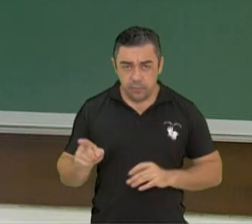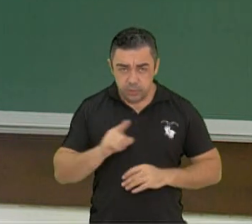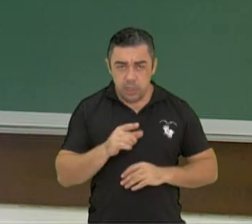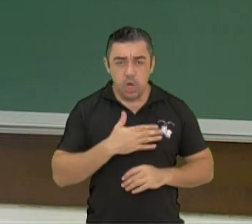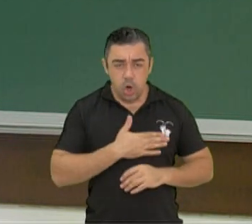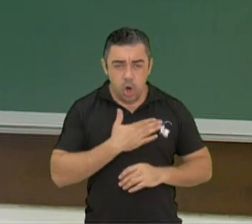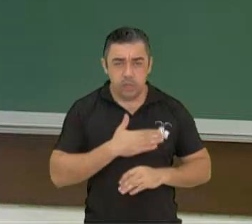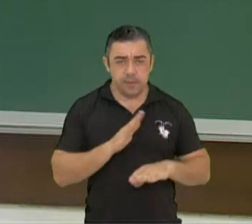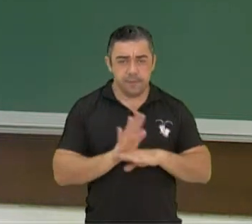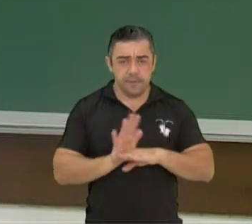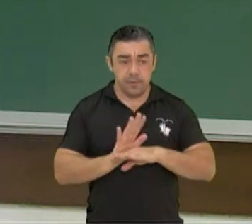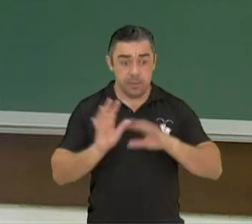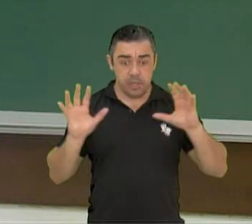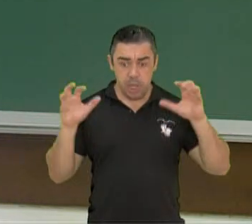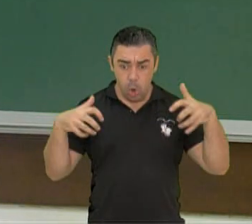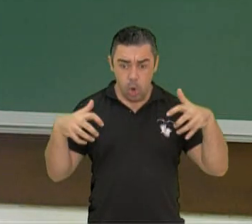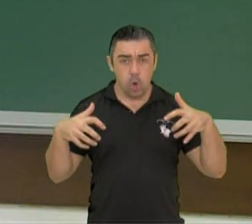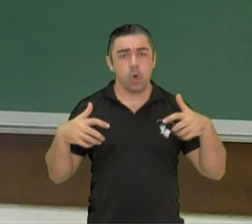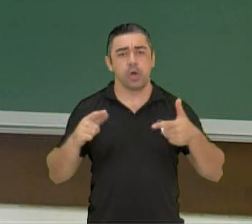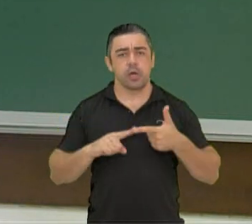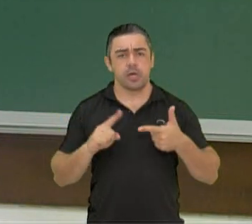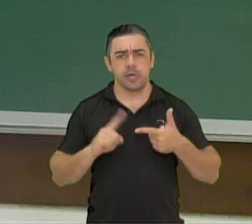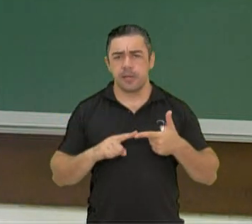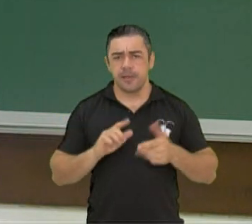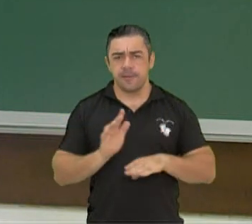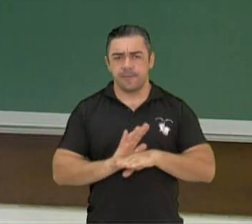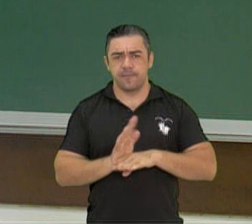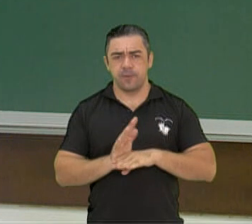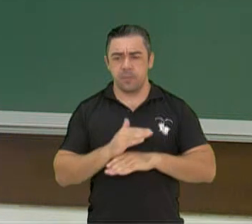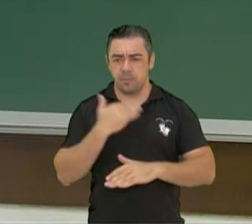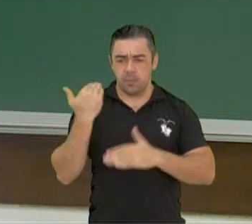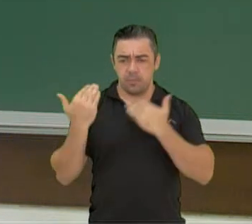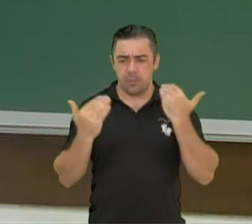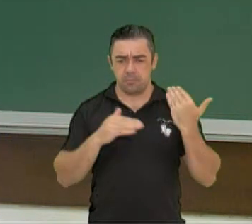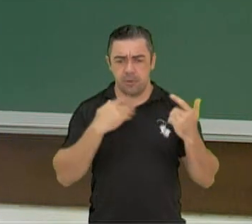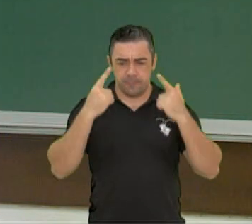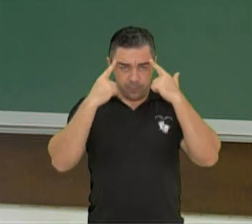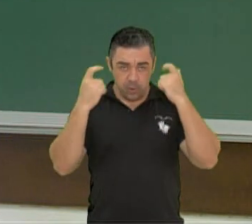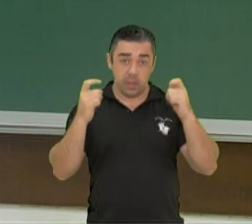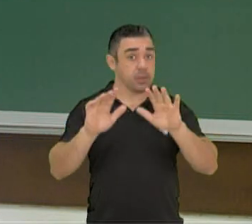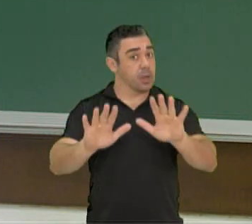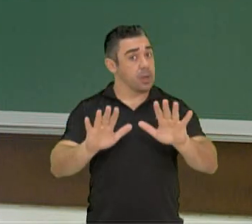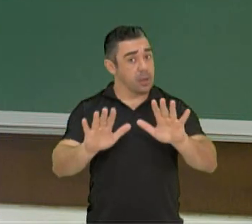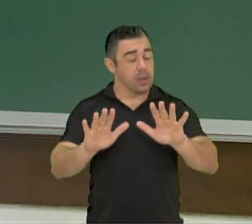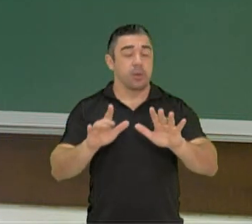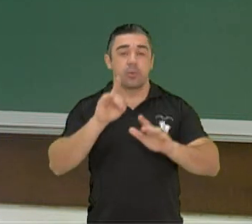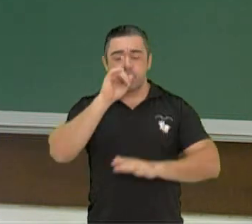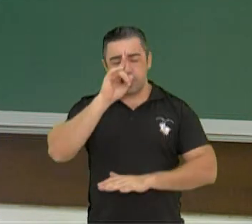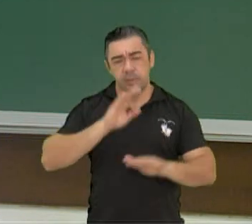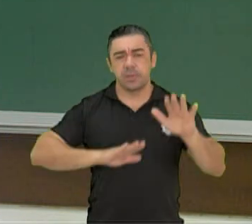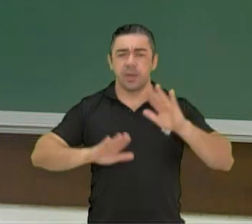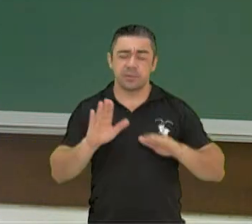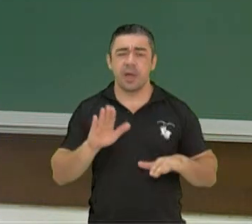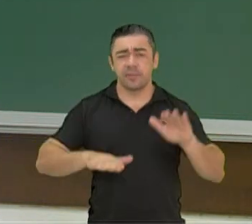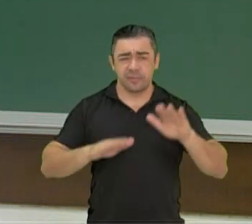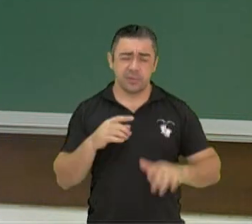filme de terror, filme de muito sangue. Cuidado, cuidado, a vida da gente já é tão,